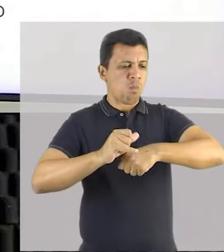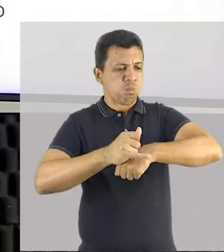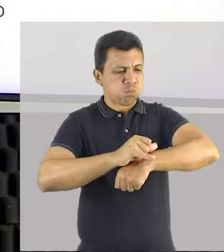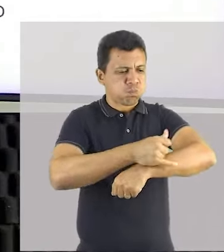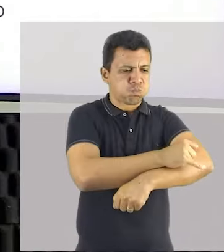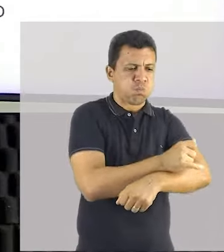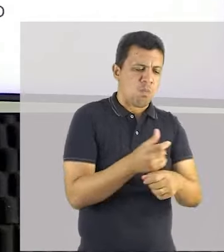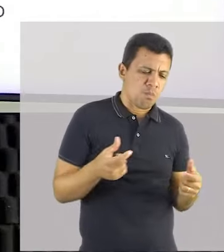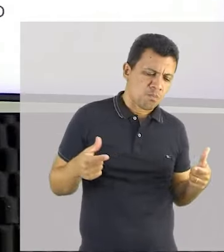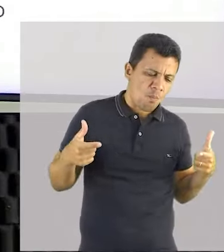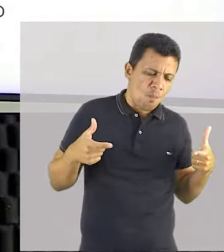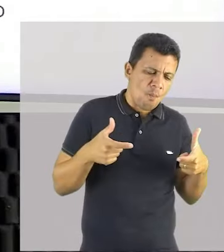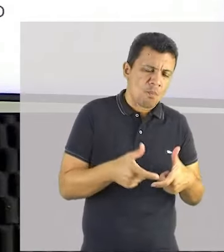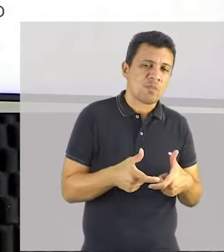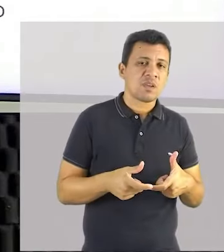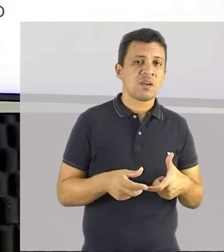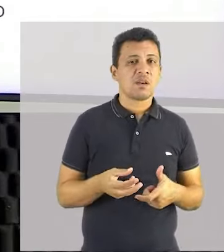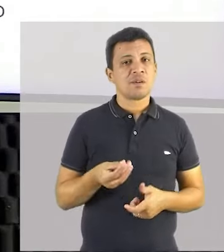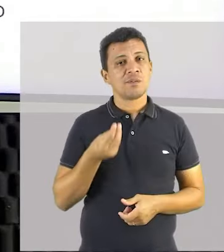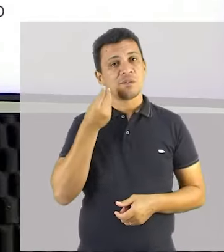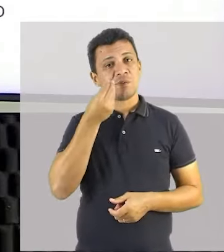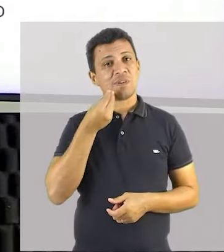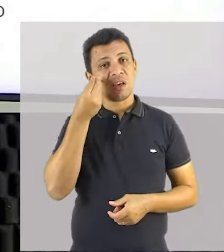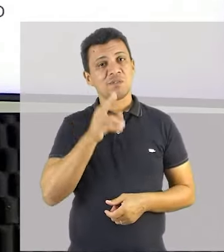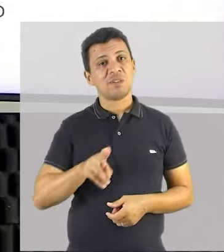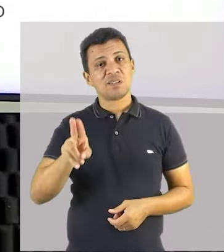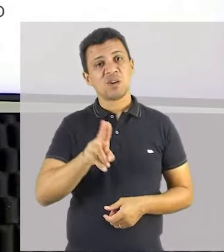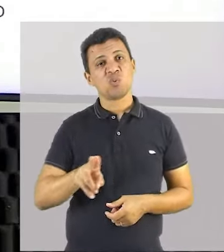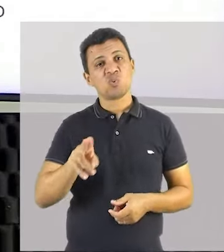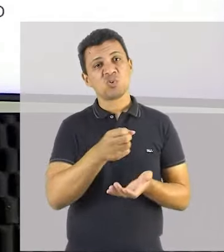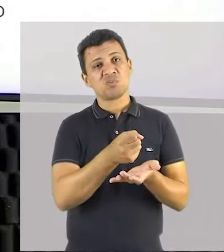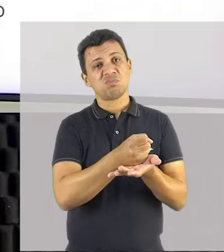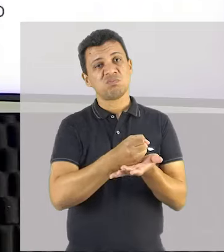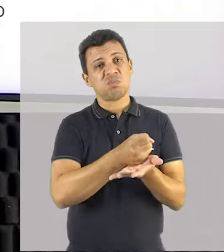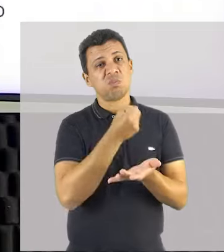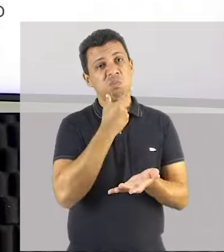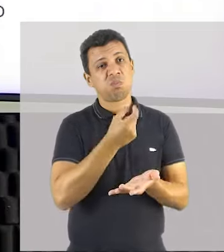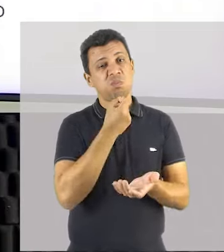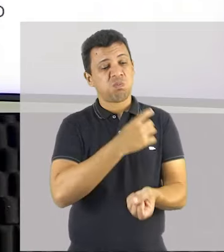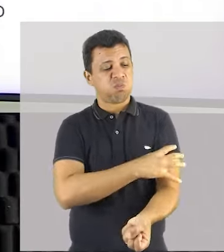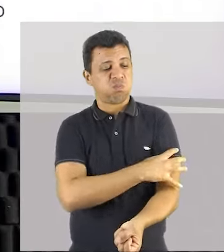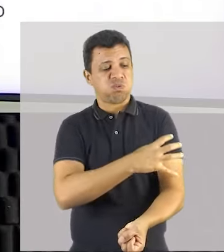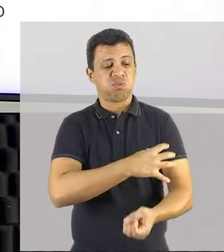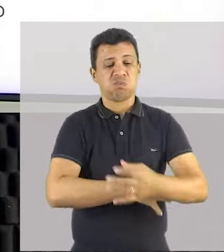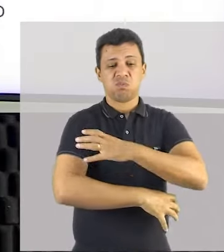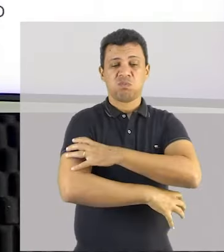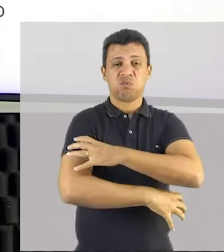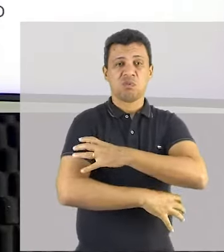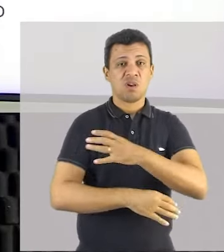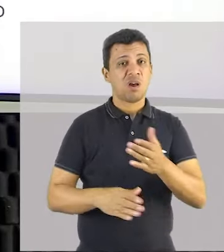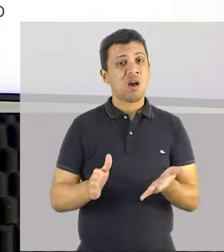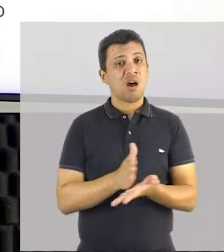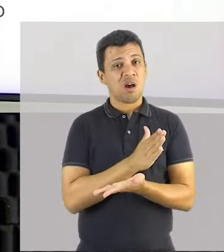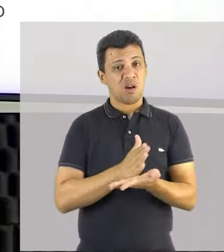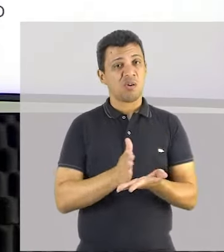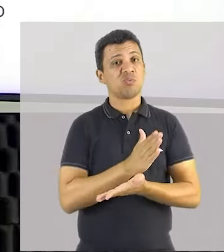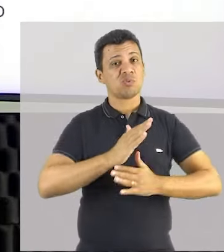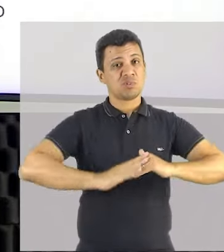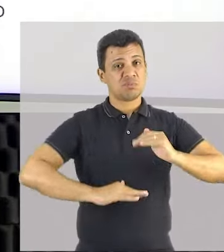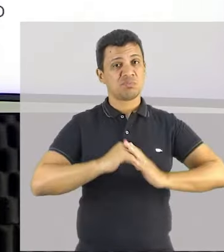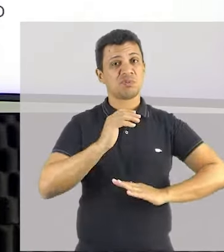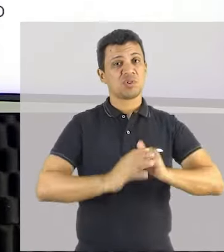gordura verifica-se o uso de anabolizantes por alguns esportistas então tem